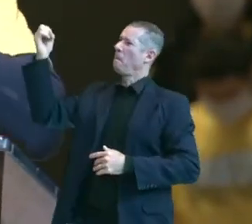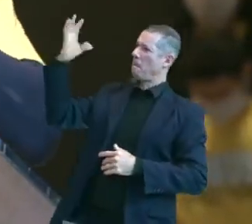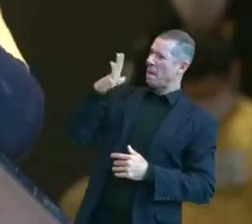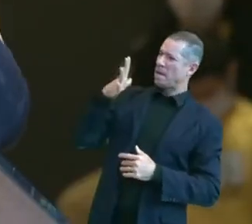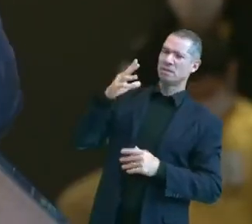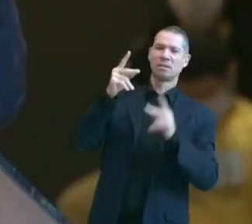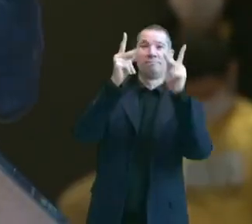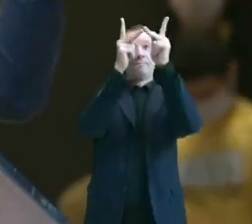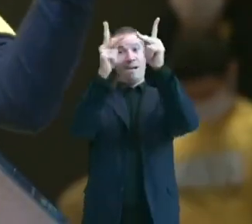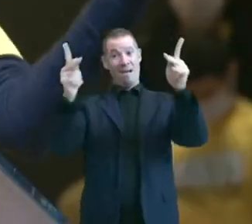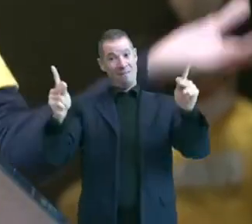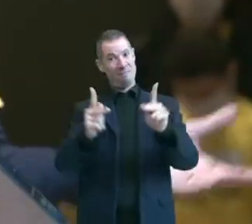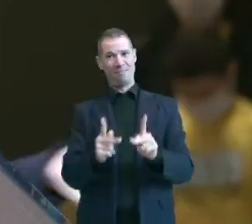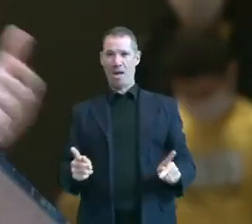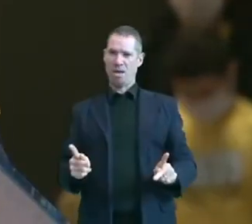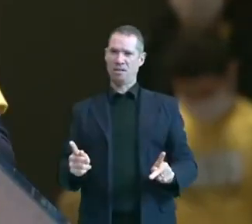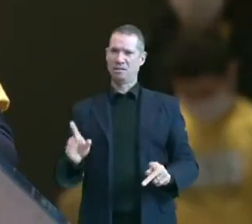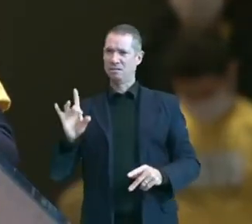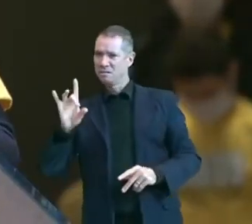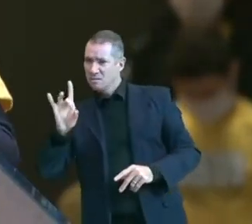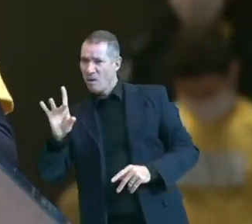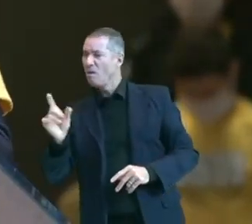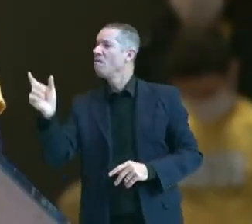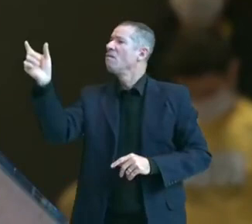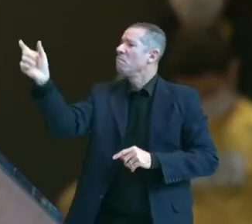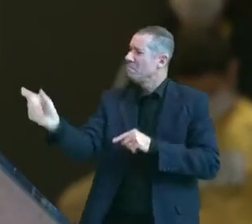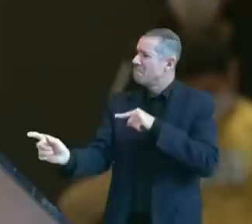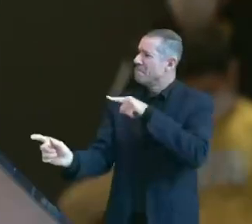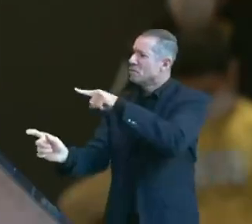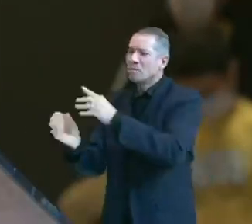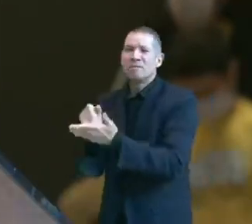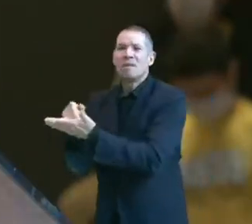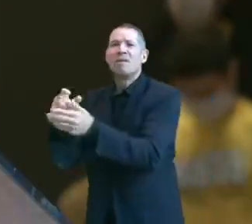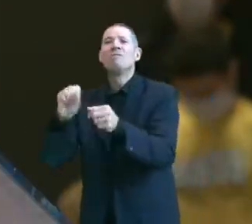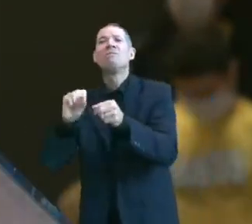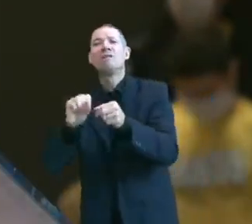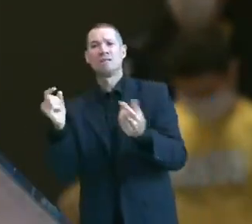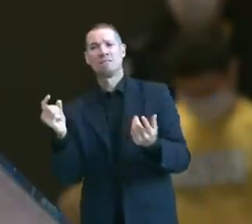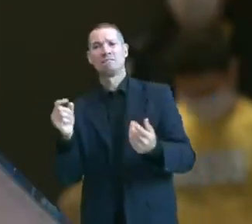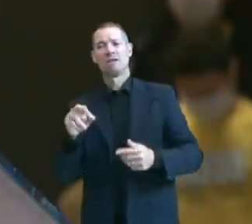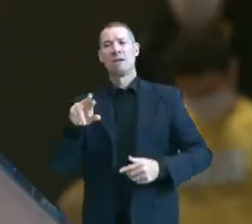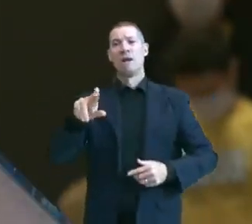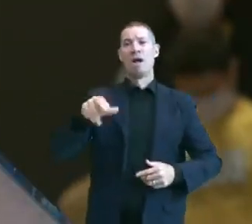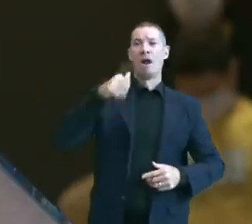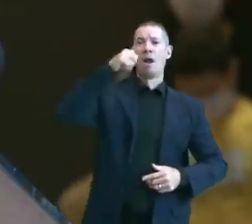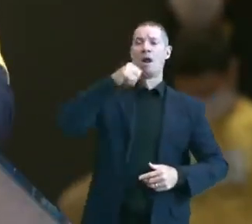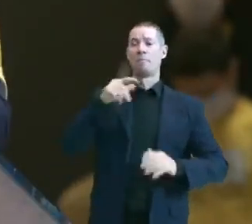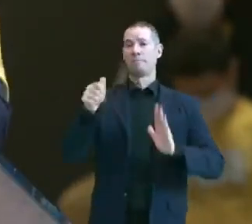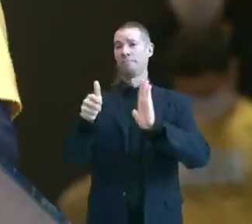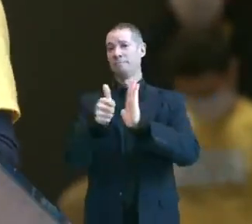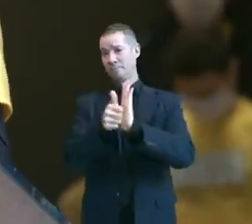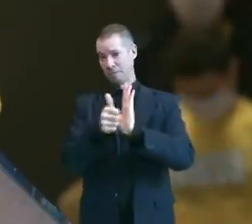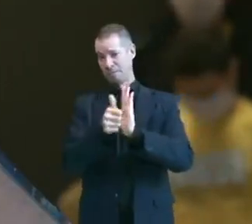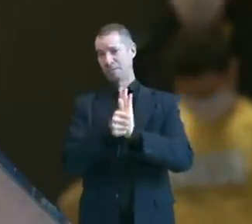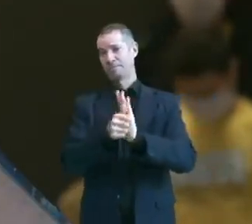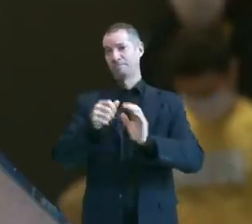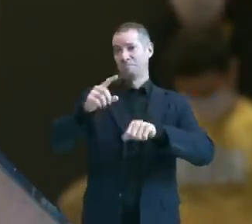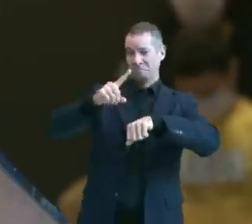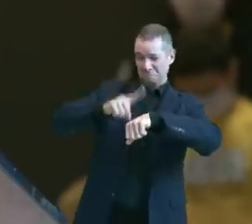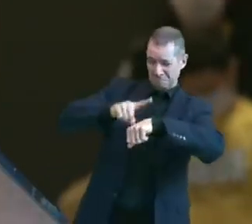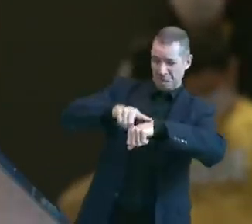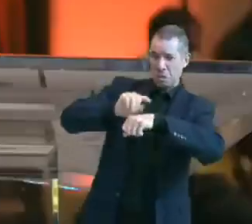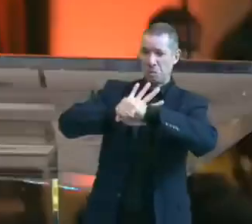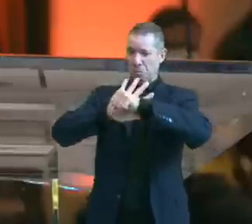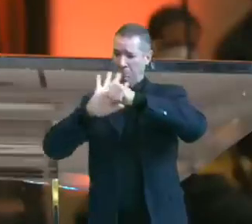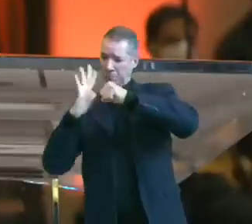em paz. E o seu próximo? O que você tem feito? Tem uma irmã aqui da PIB que nesse período de